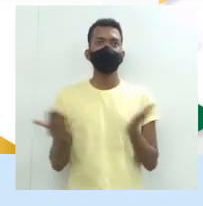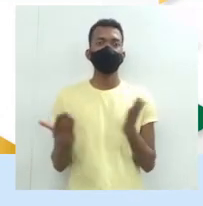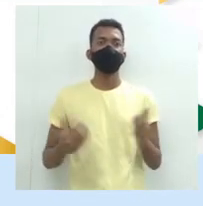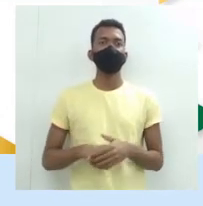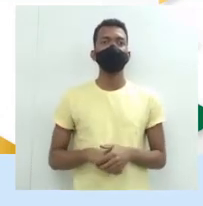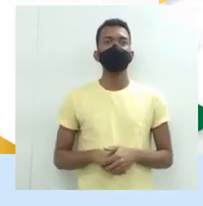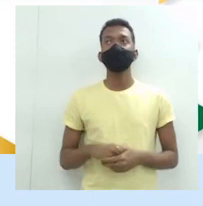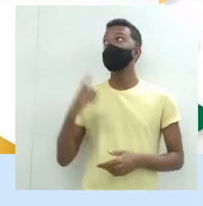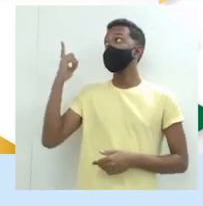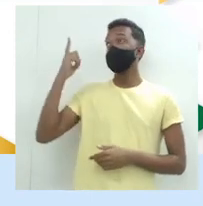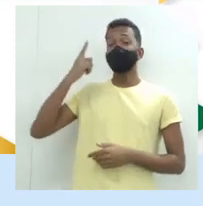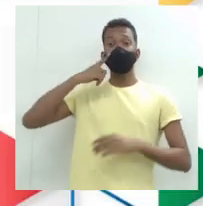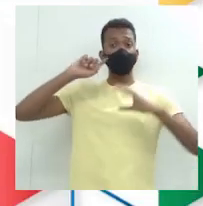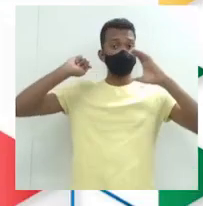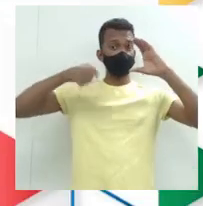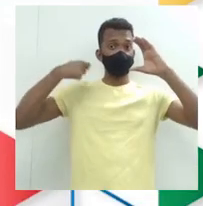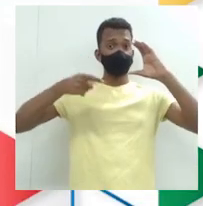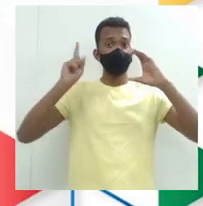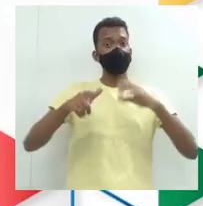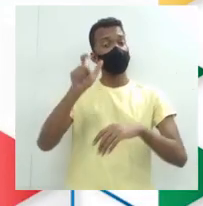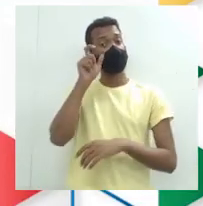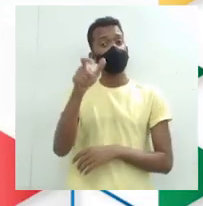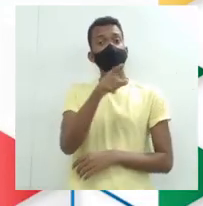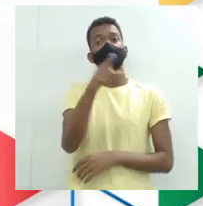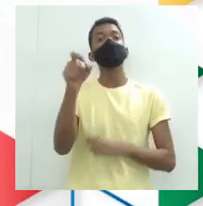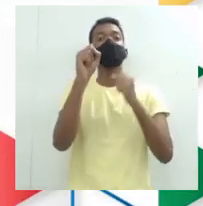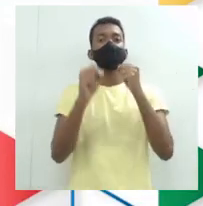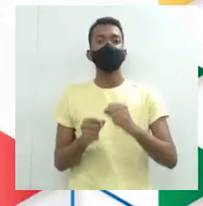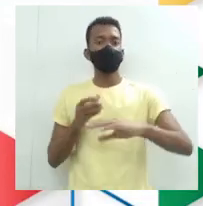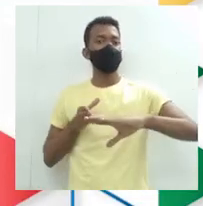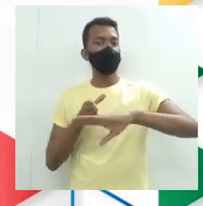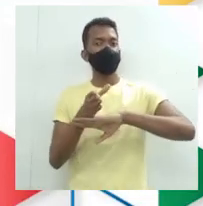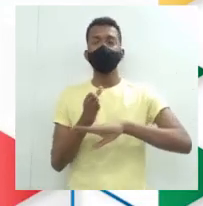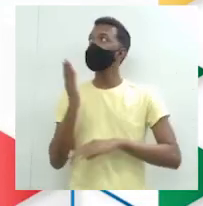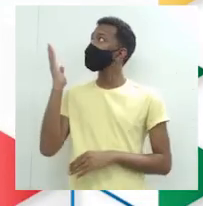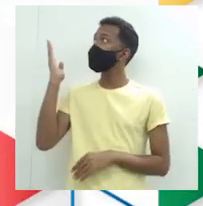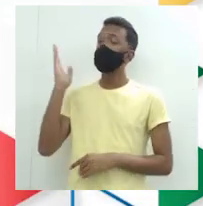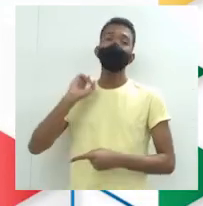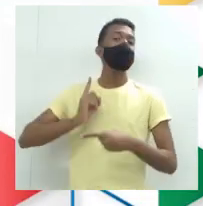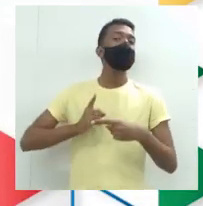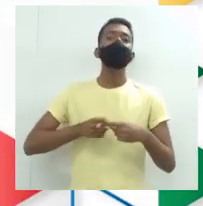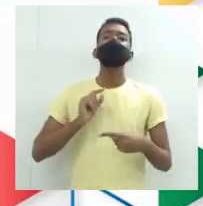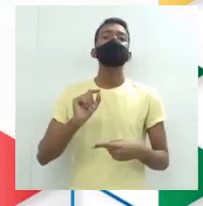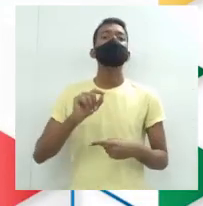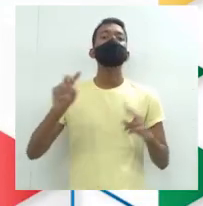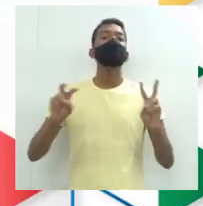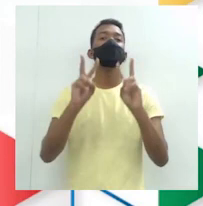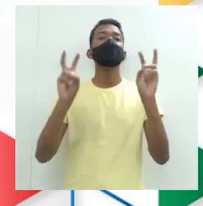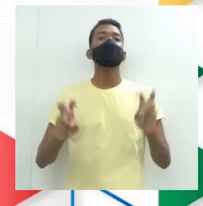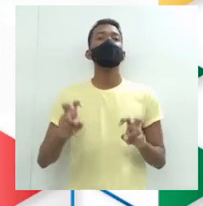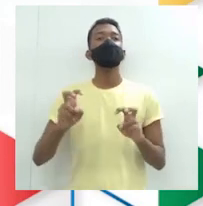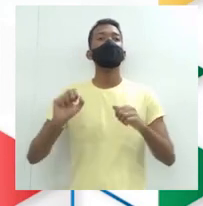Esse vídeo é um vídeo bem interessante que vocês podem acessar, que é um vídeo chamado de